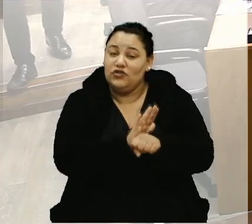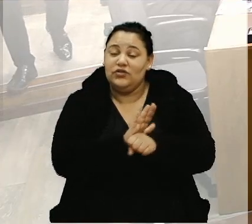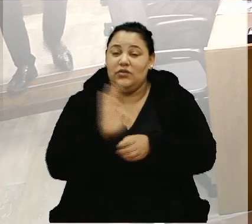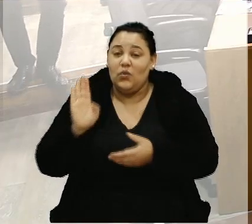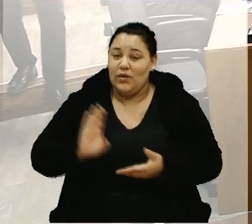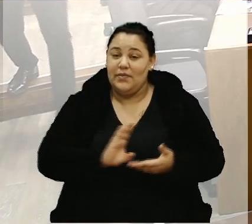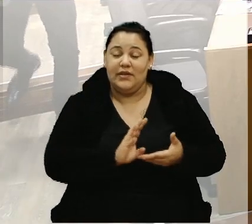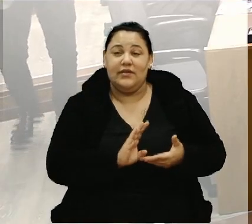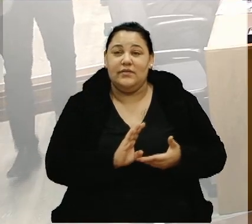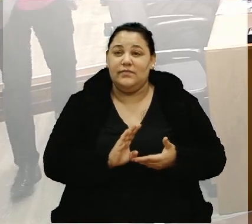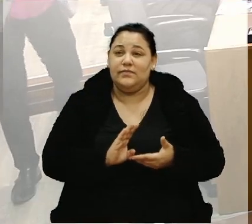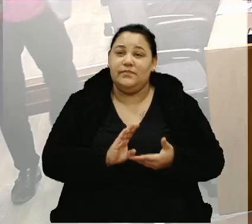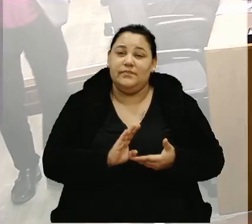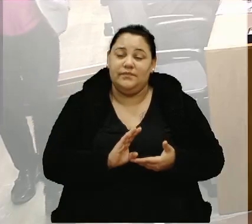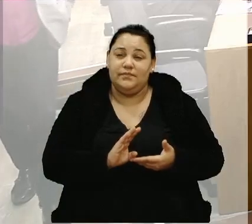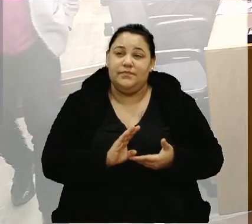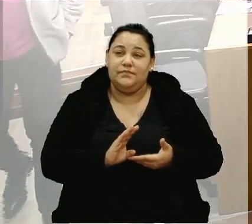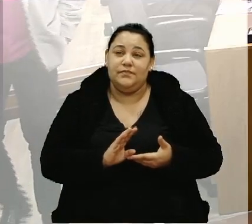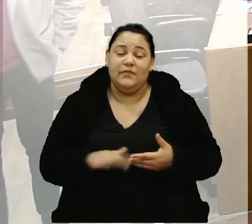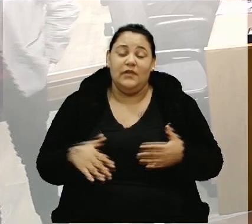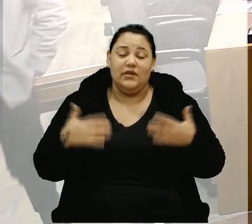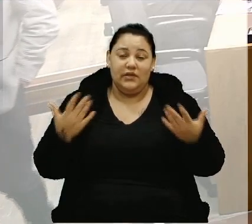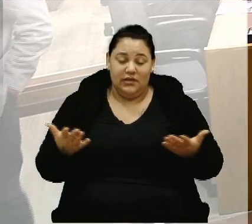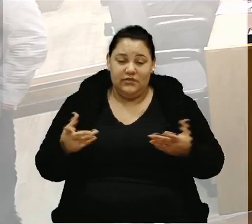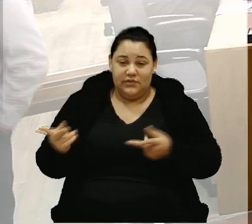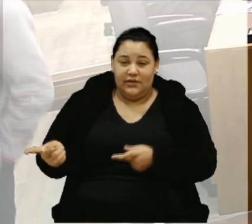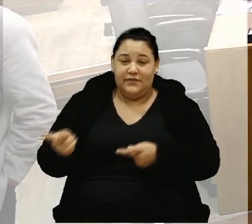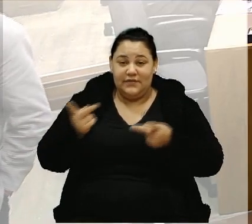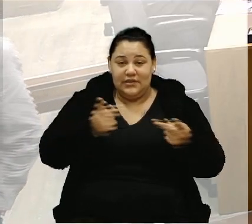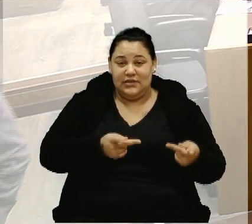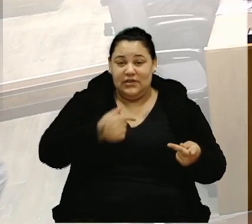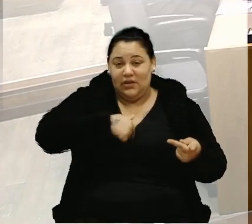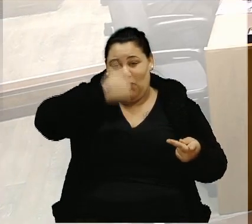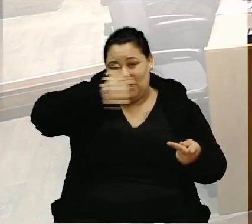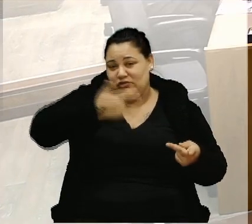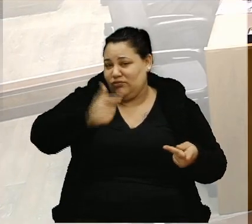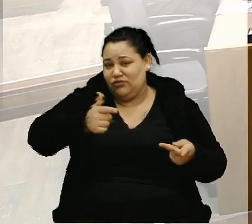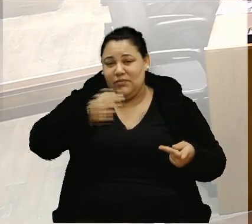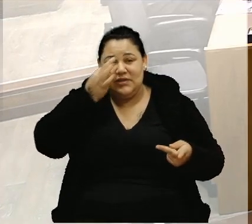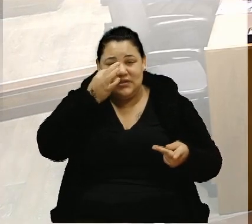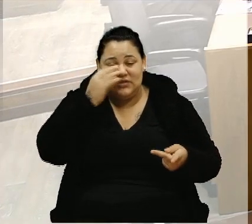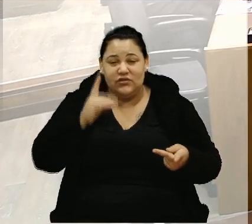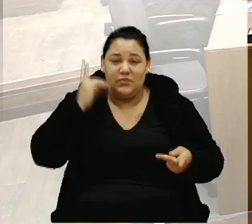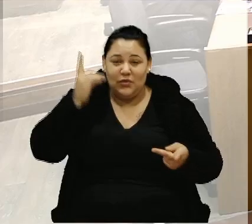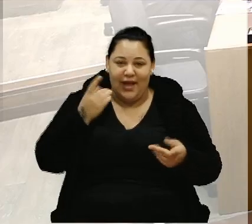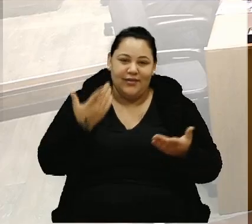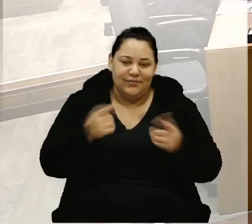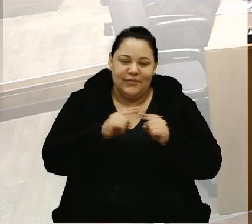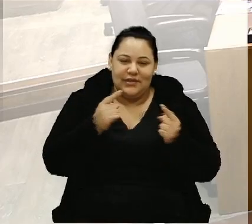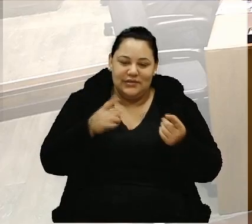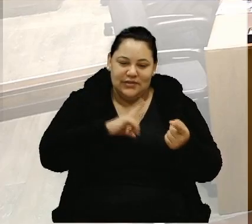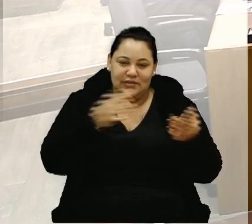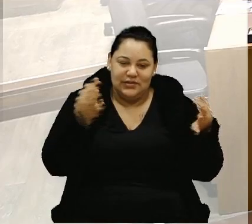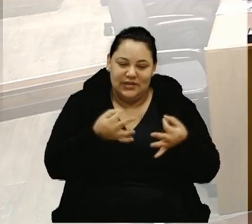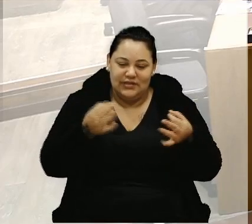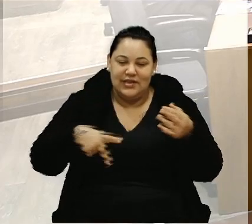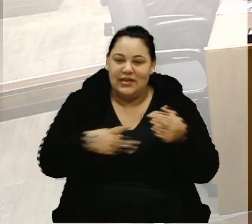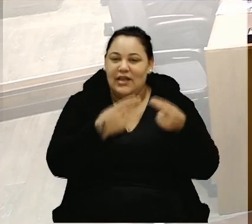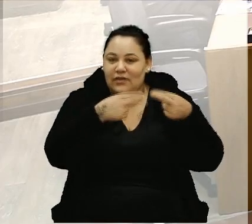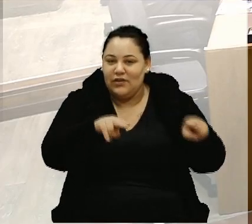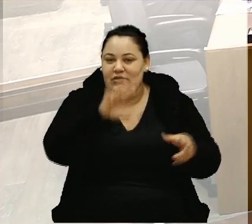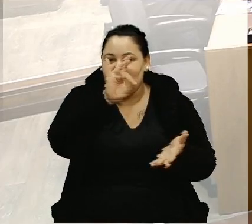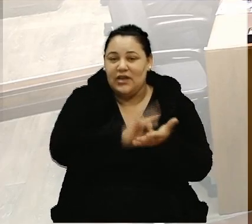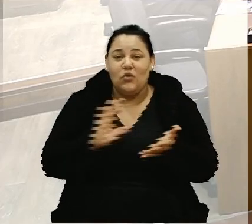emendas. Então, na visita, de repente, não estavam ali os deputados, mas com certeza, nas inaugurações, todos estarão